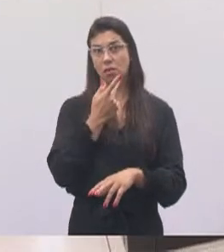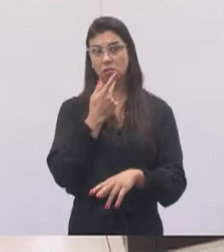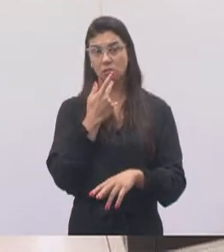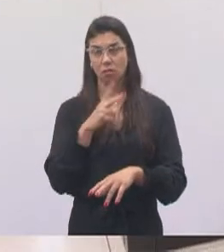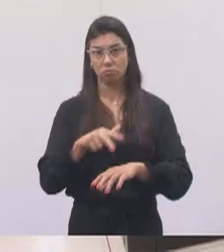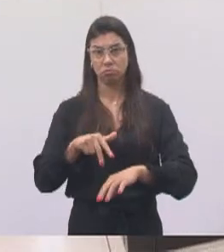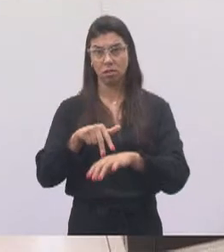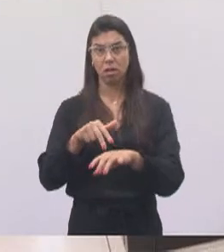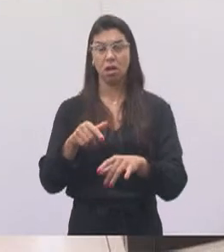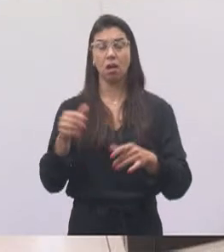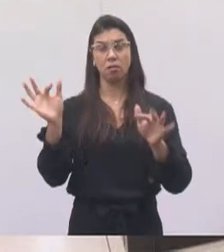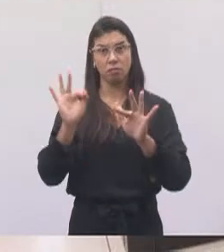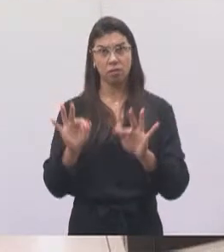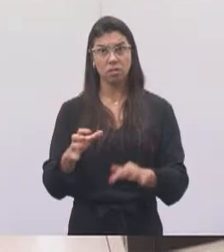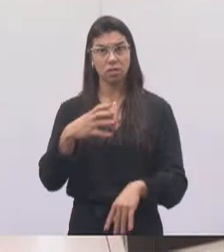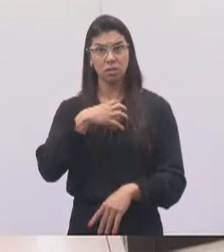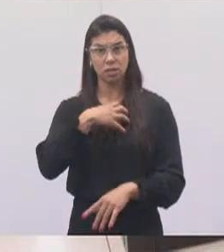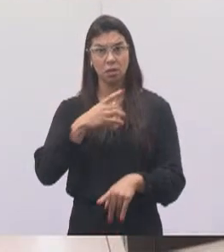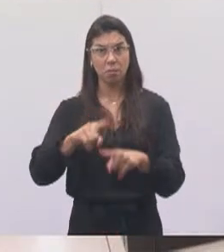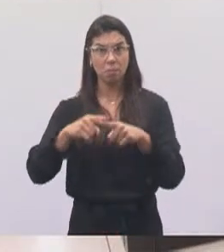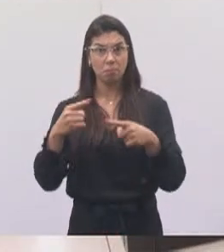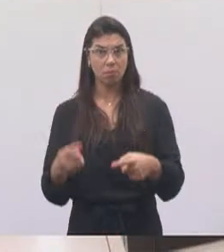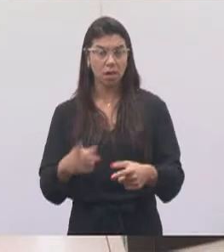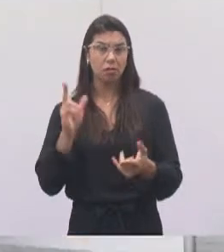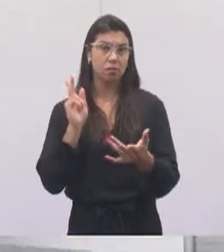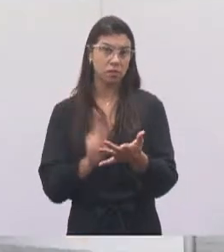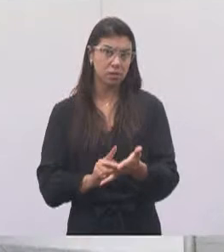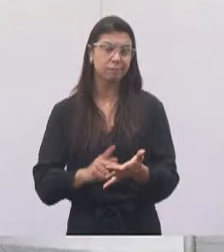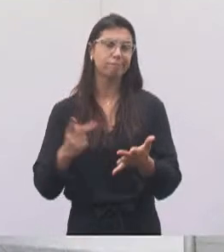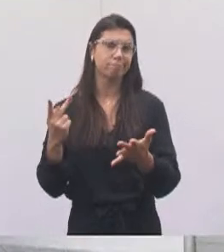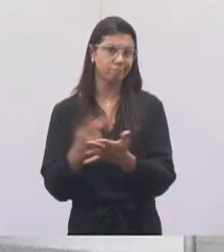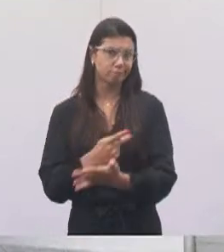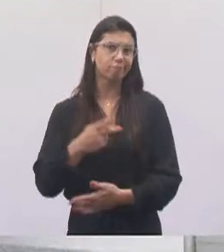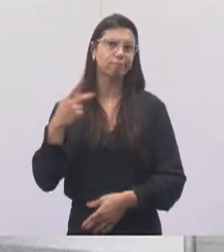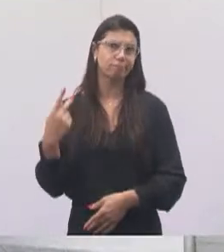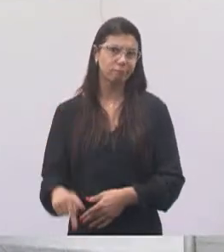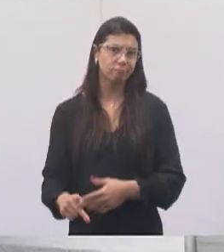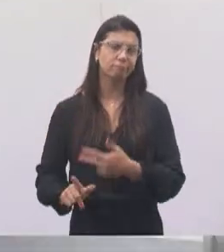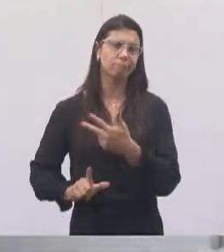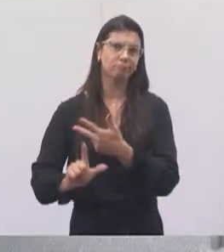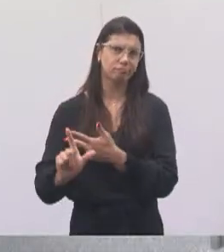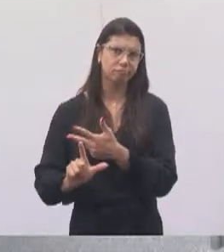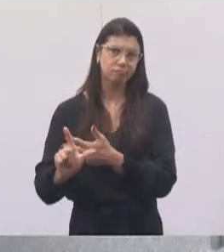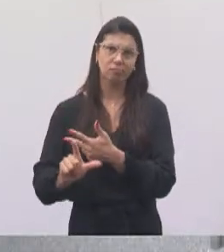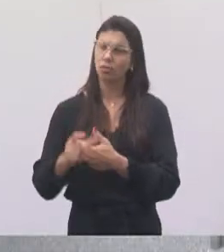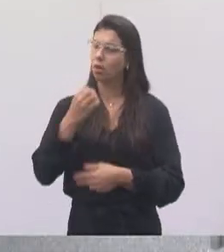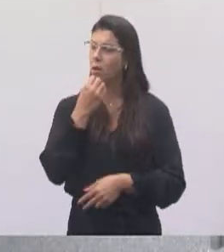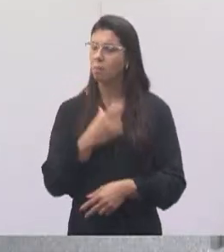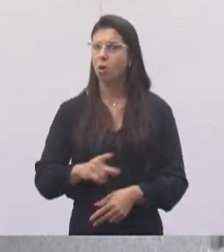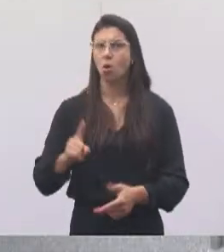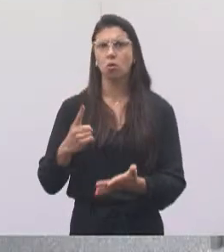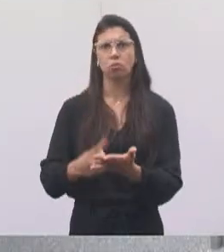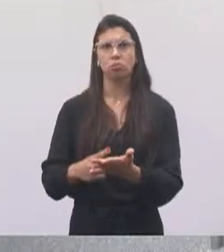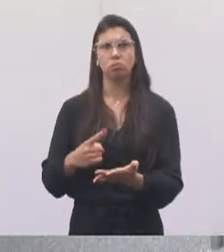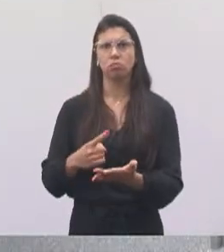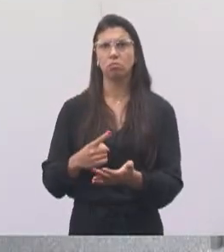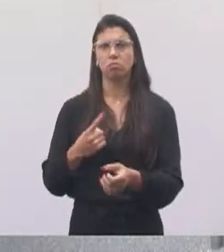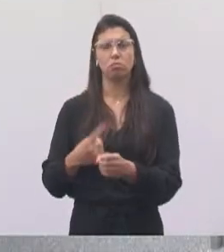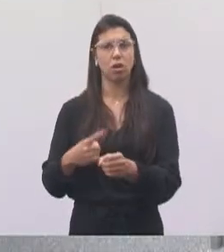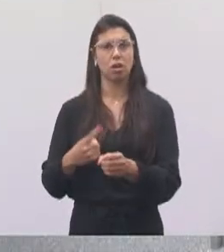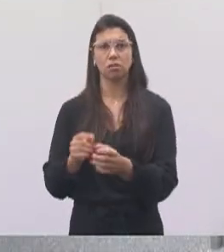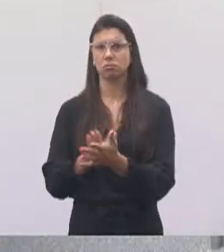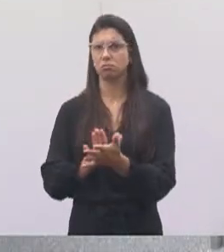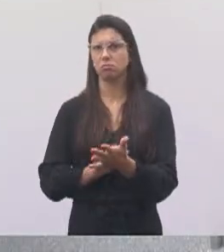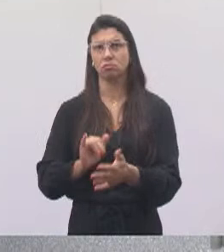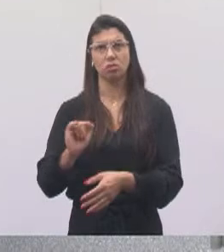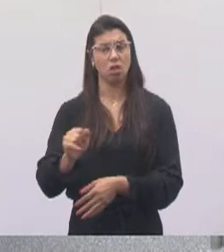colocando, eu fico feliz. E realmente essas coisas andam acontecendo aqui no Legislativo, não é bom para a cidade, não é bom para o nosso mandato, não é